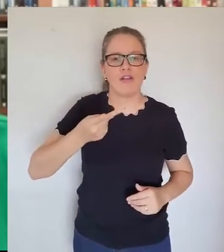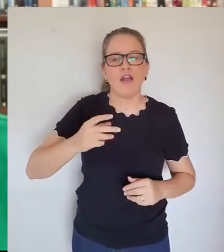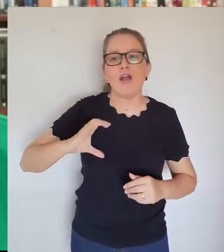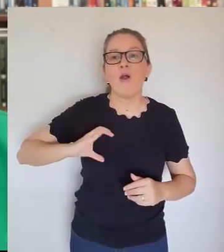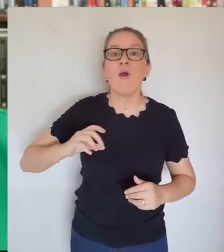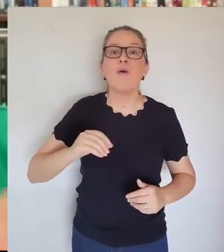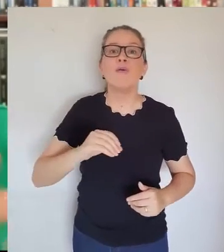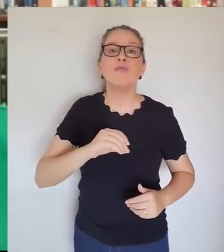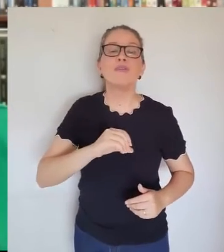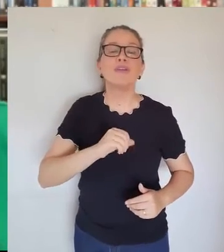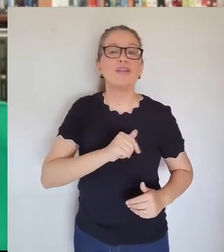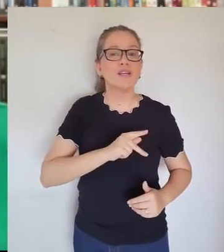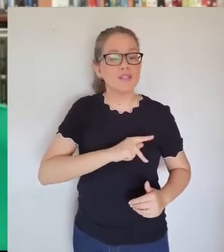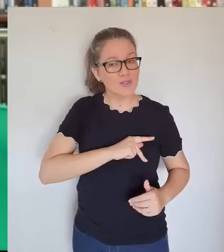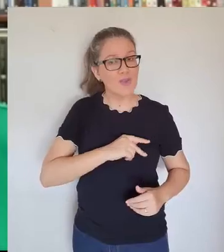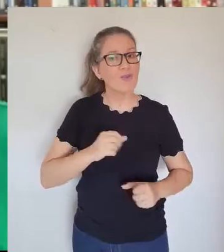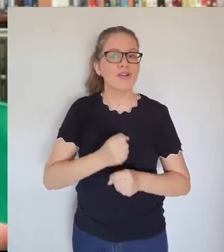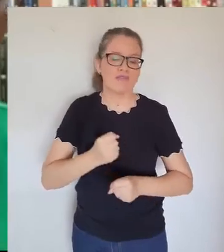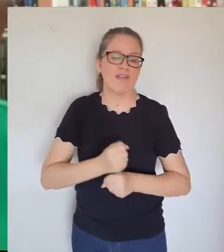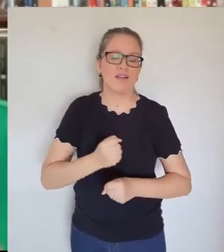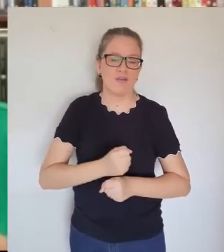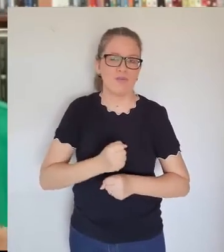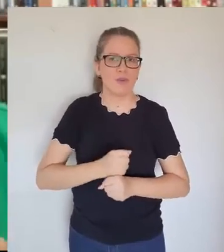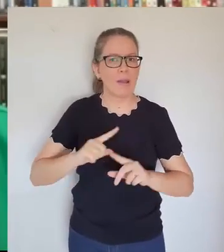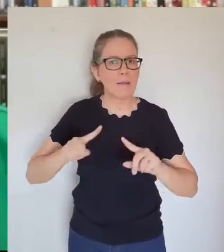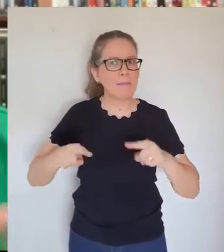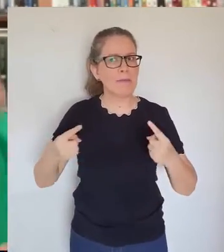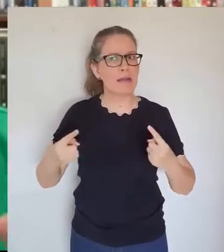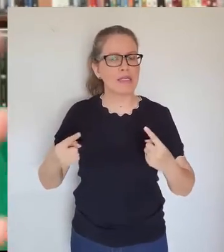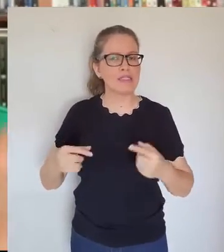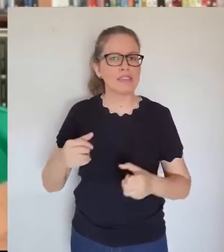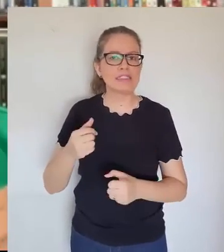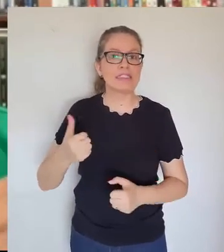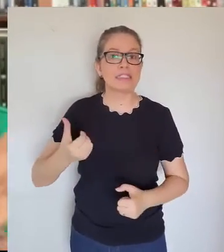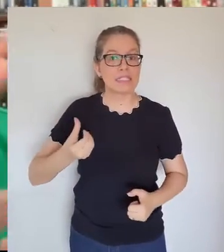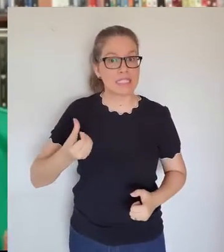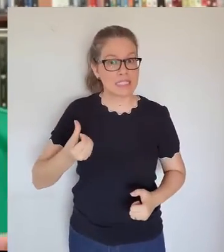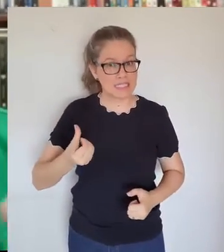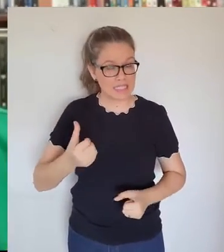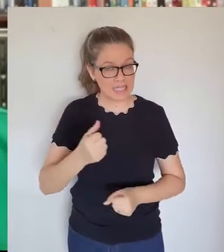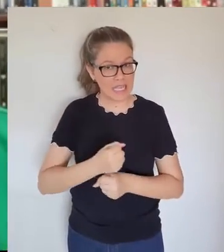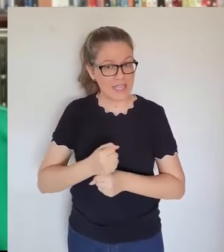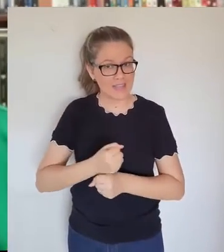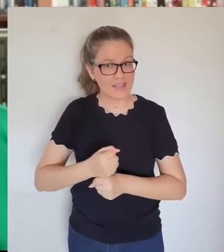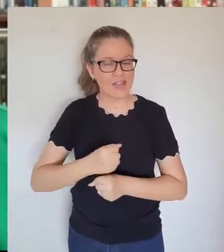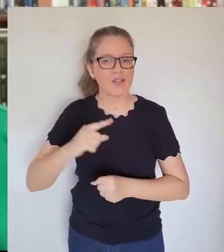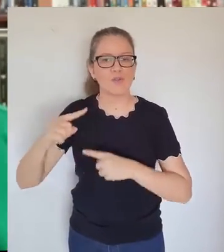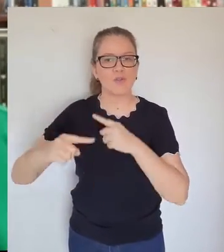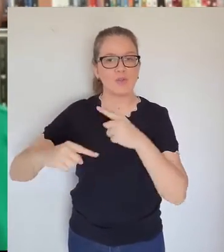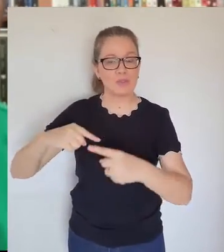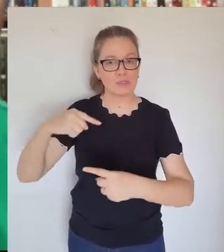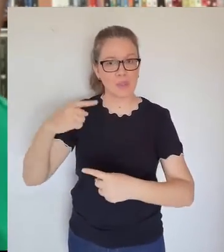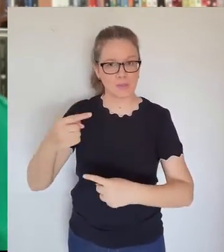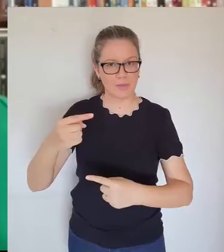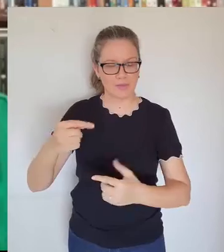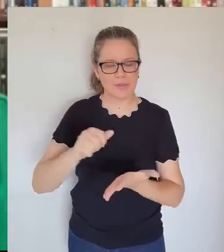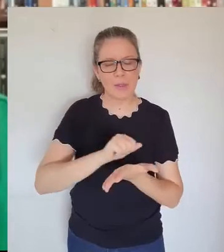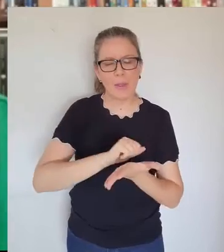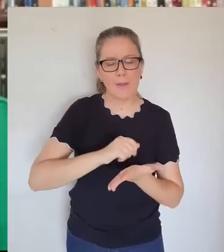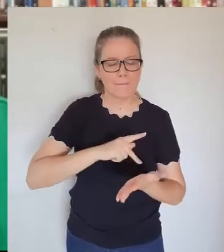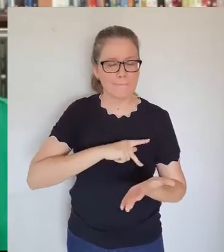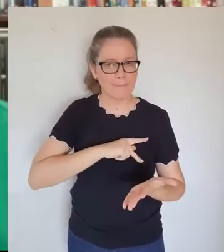cooperador, cooperador na obra. Entretanto, 6 anos mais tarde, quando Paulo estava escrevendo a sua